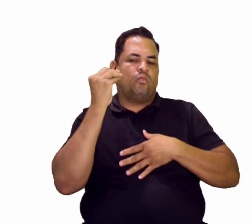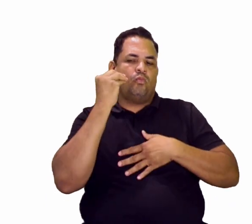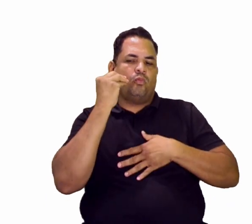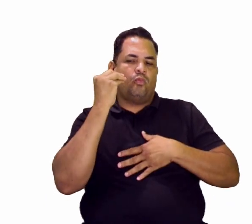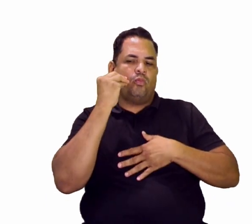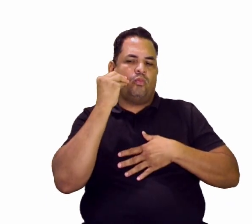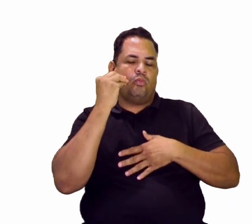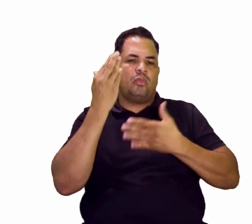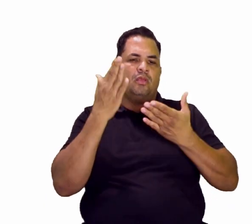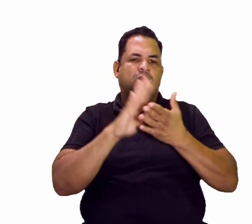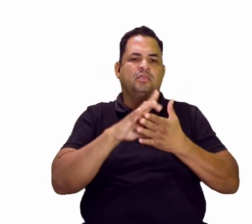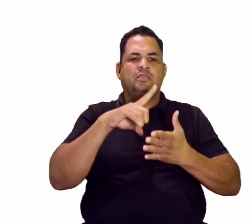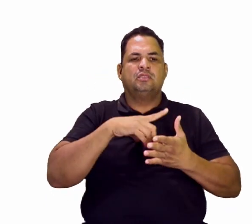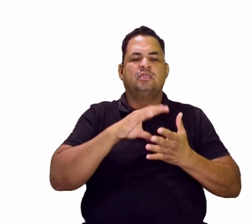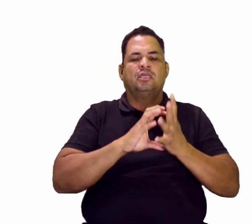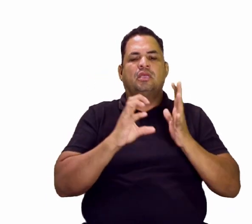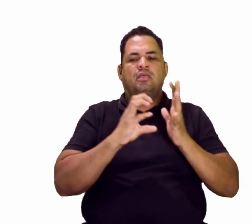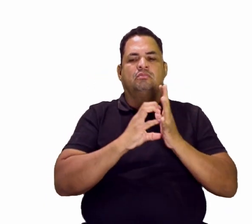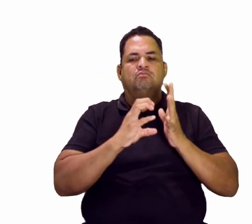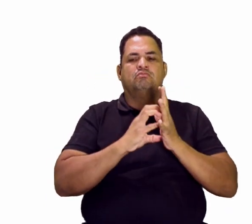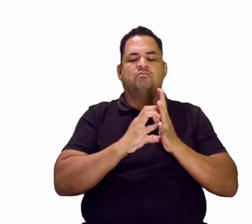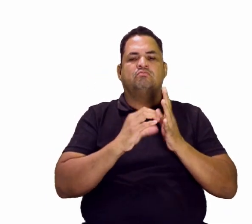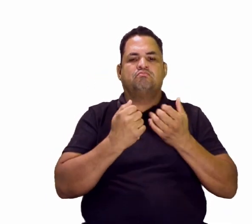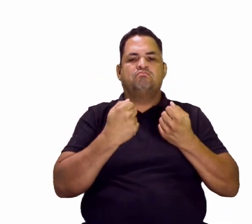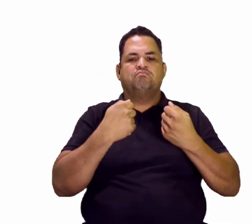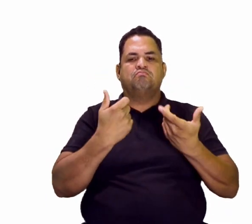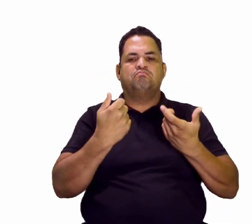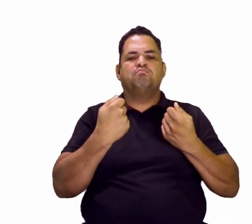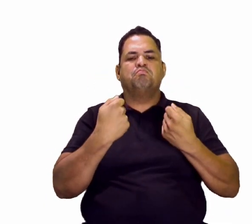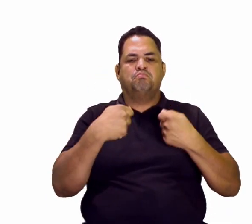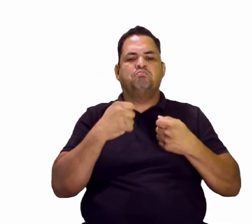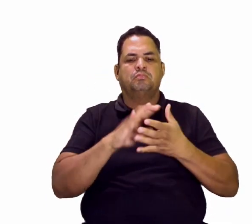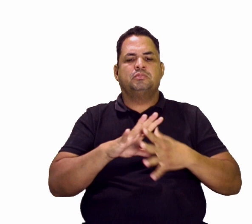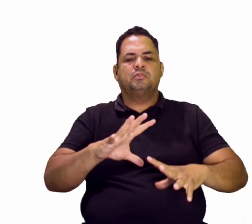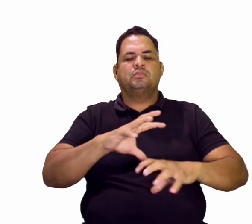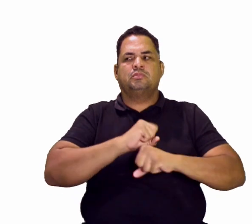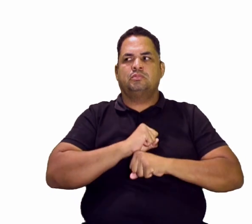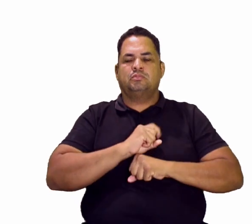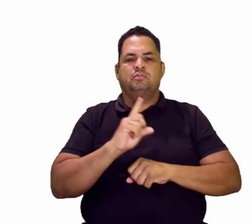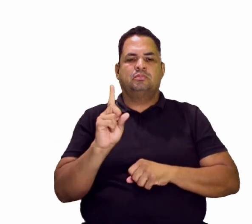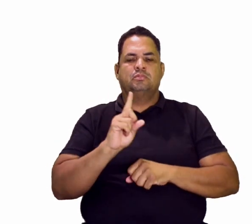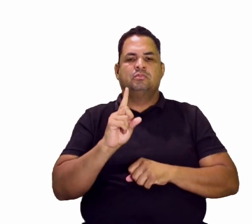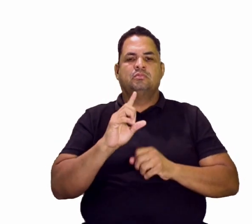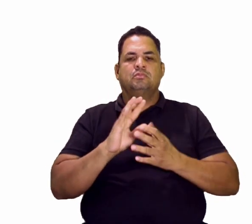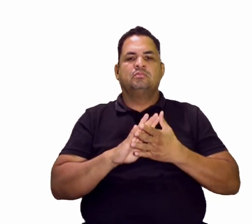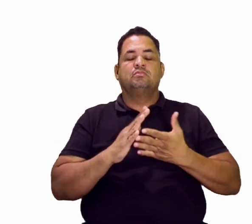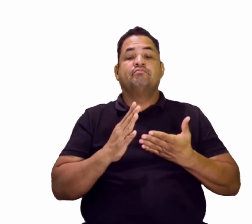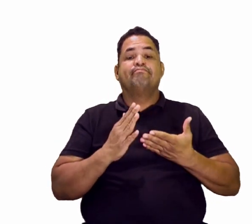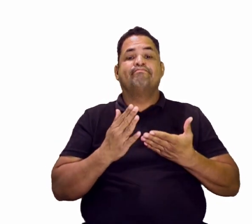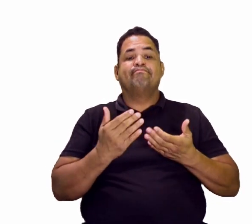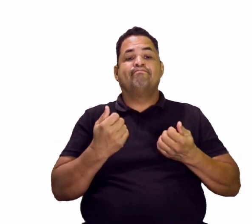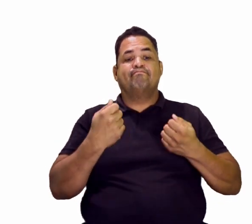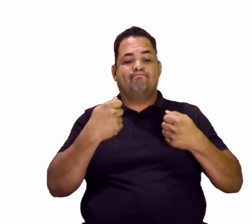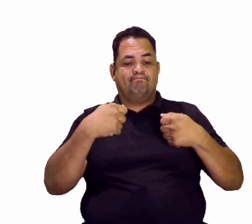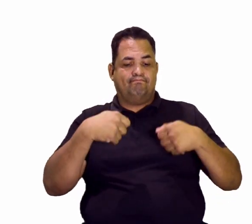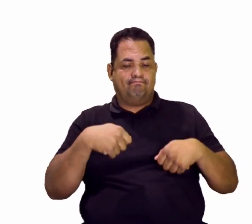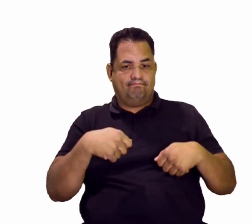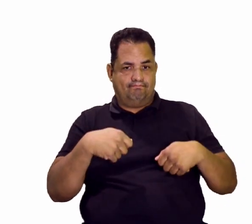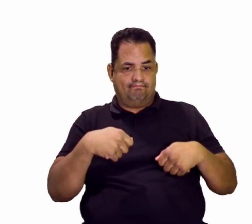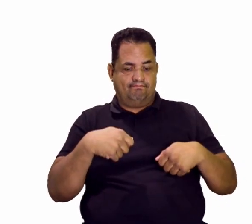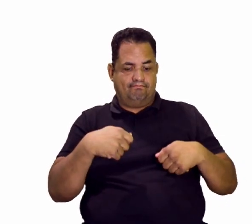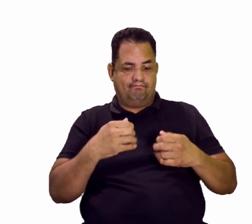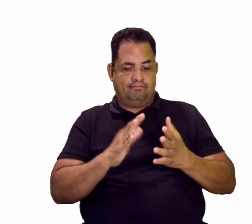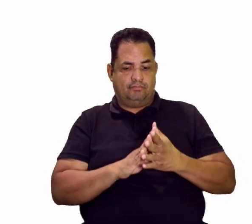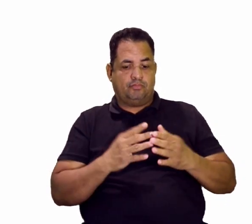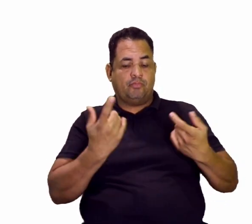pessoa que seja portadora do HIV, a gente pode ser contaminada? Não. A não ser que você e